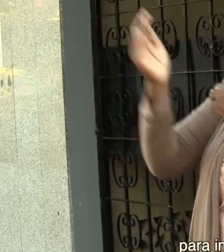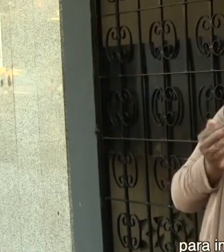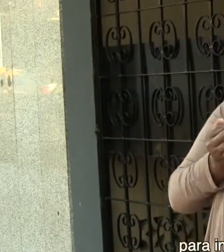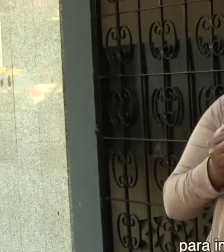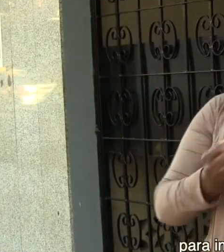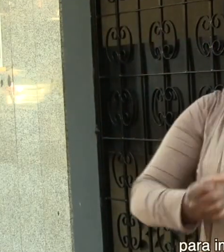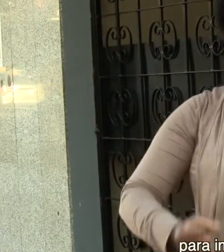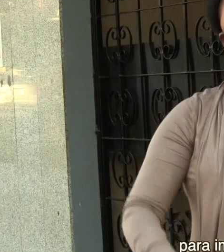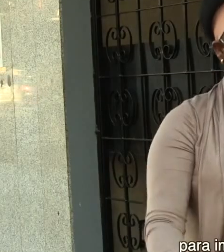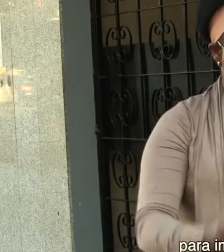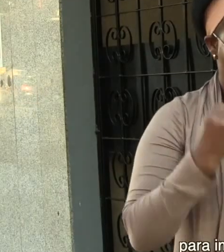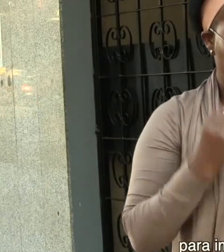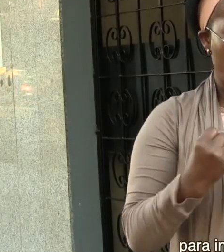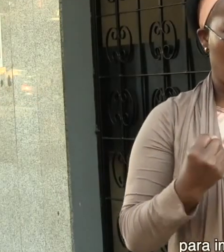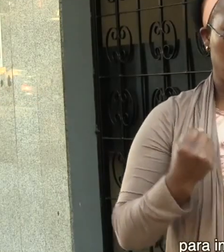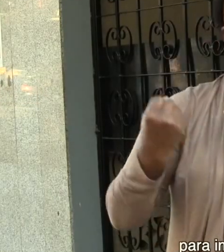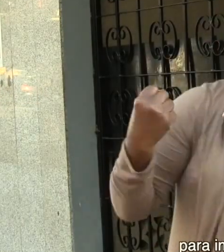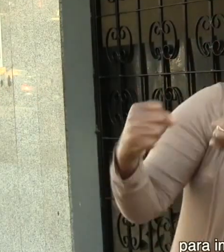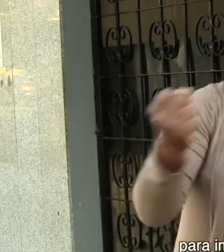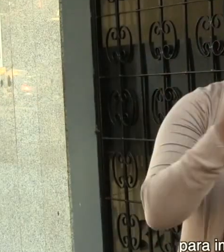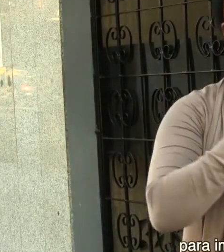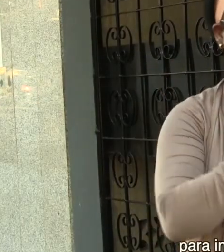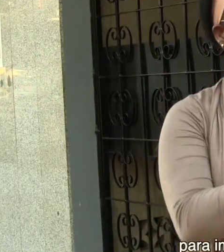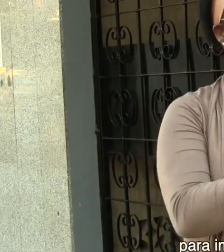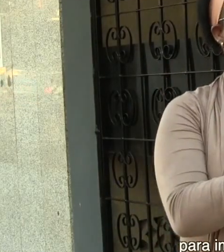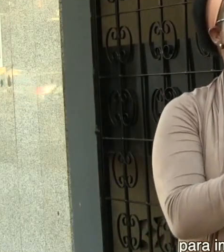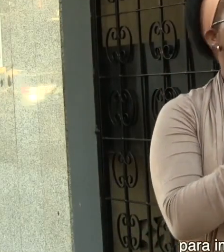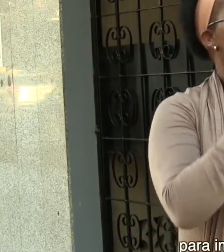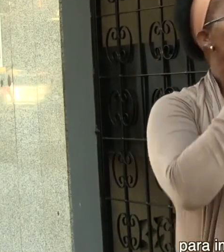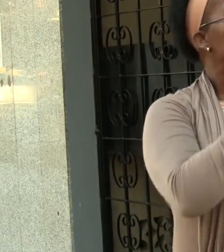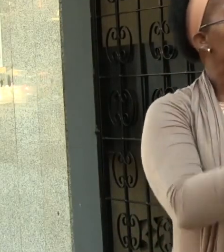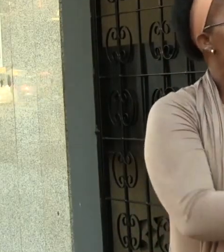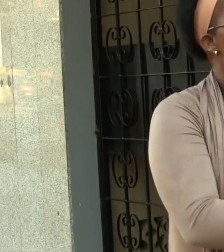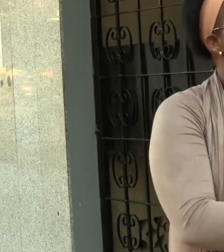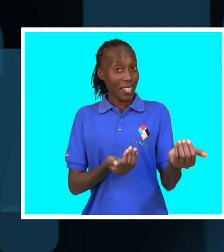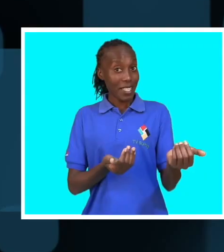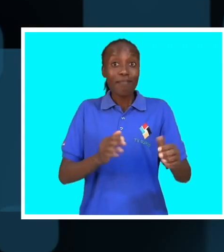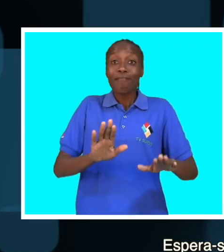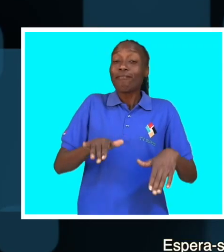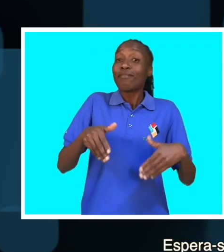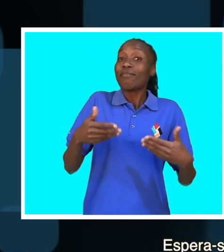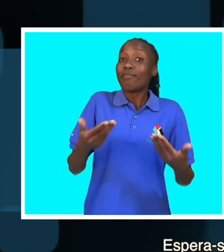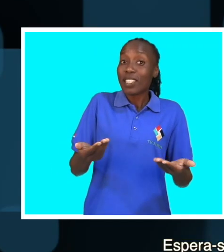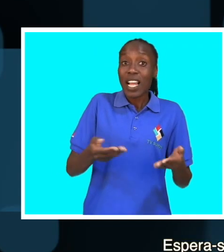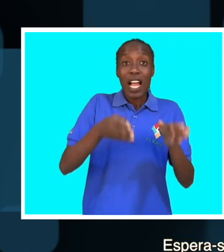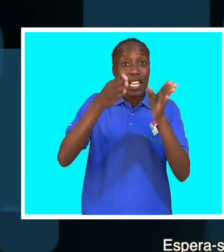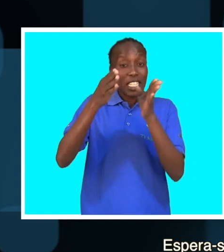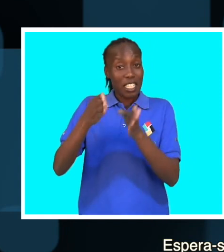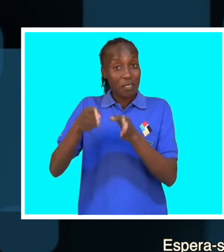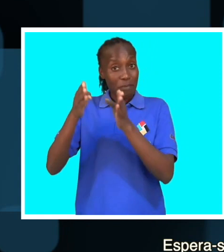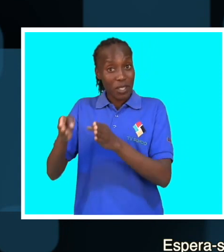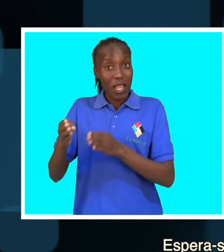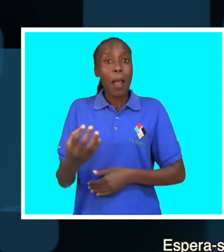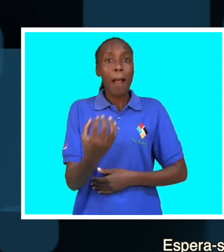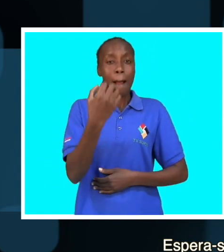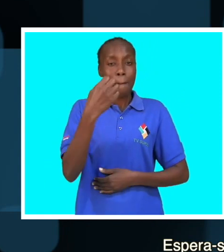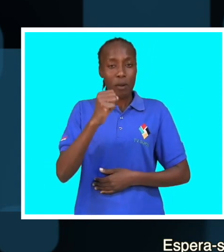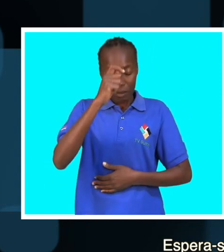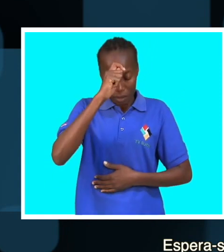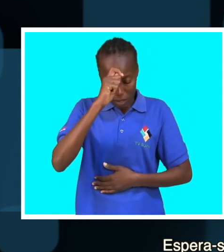implementar atividades que ajudem a combater a discriminação. Espere-se que as